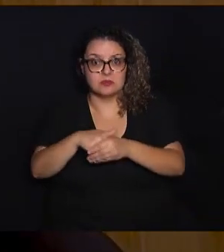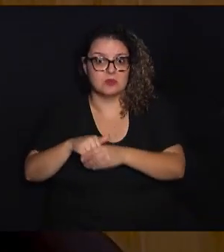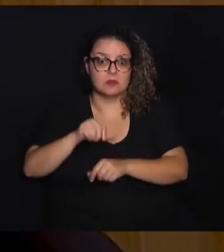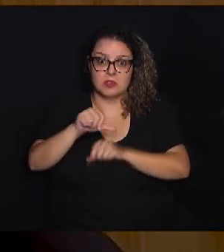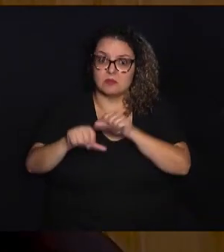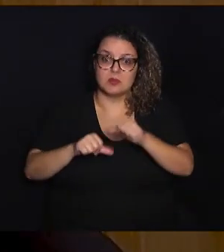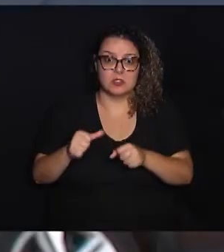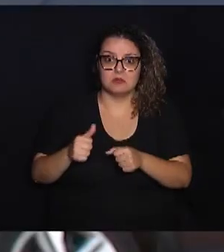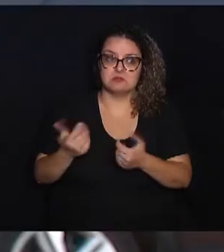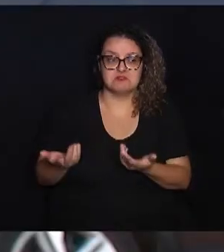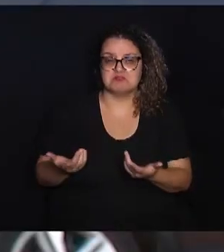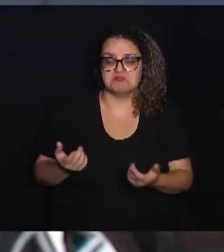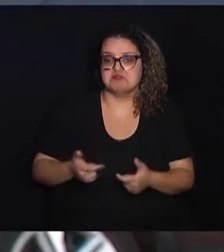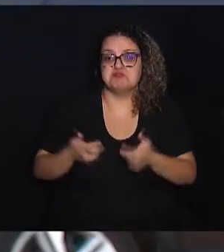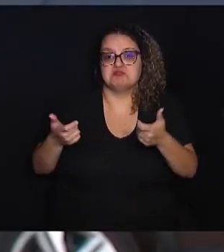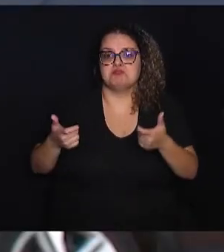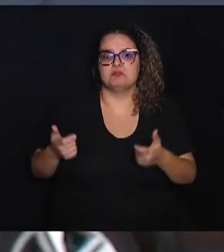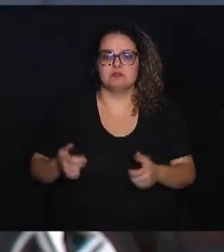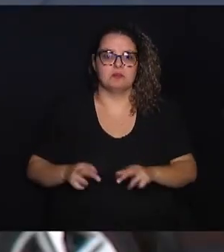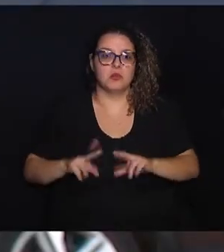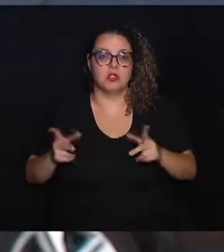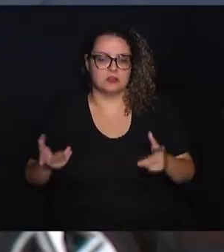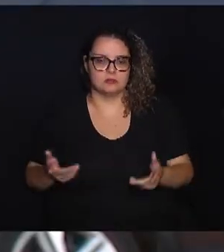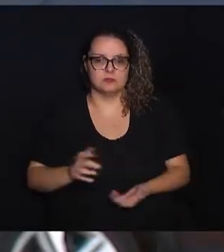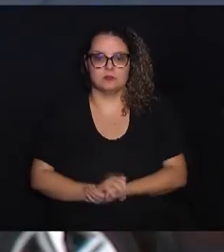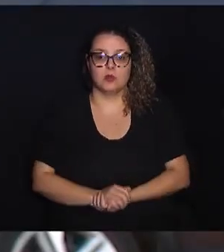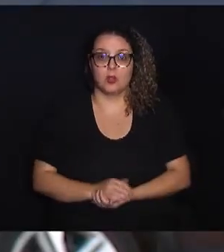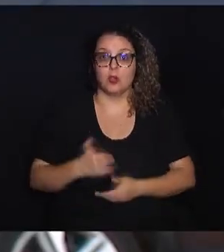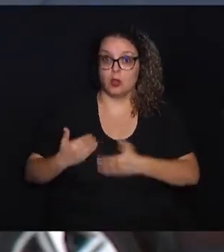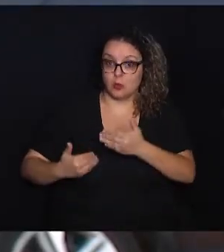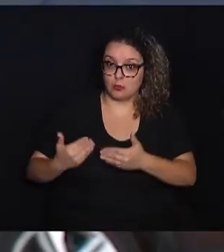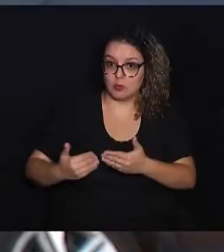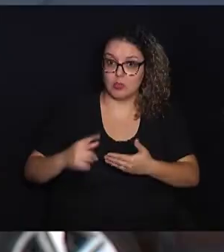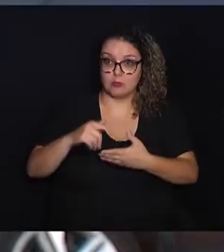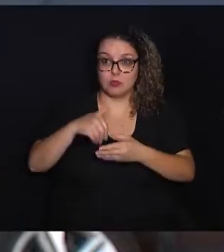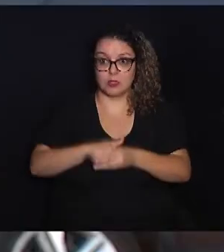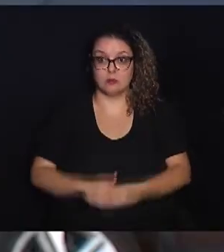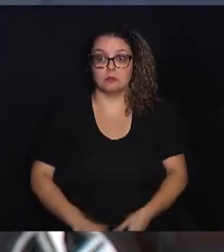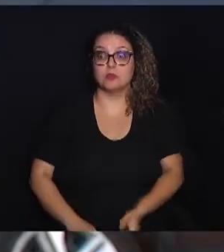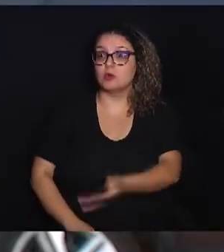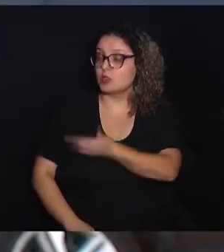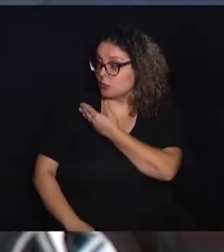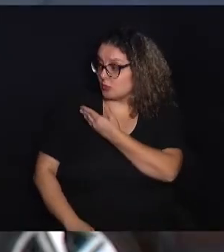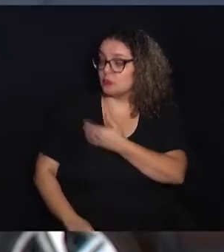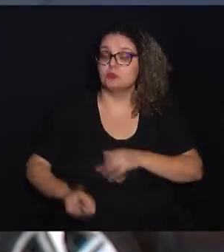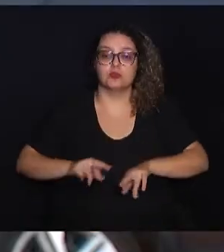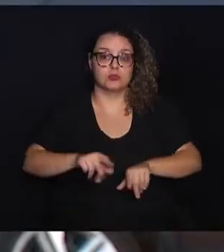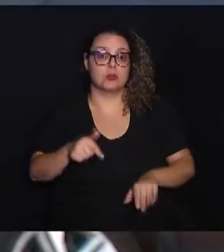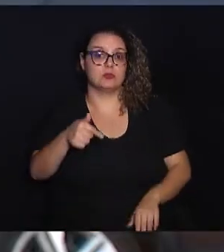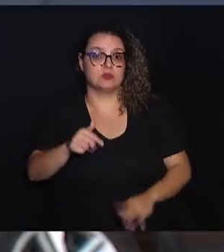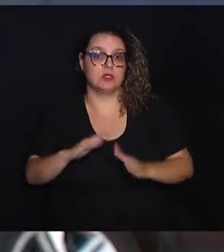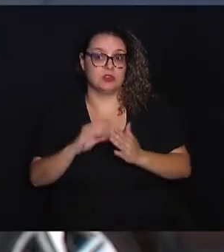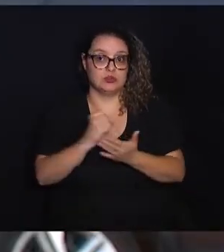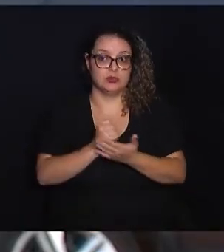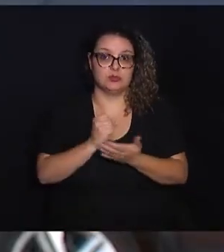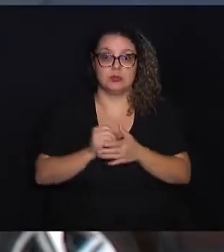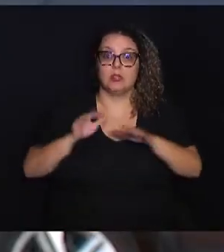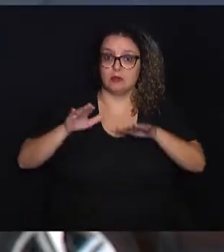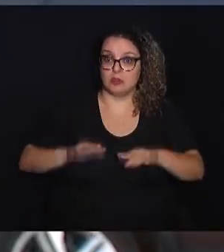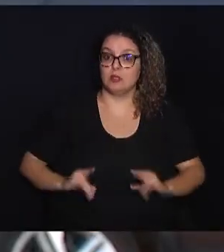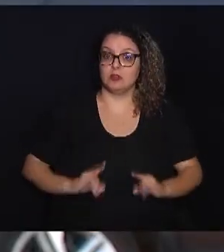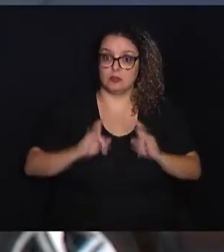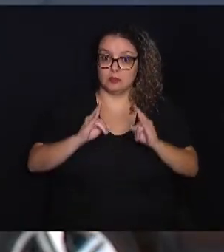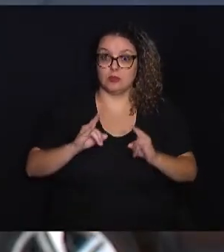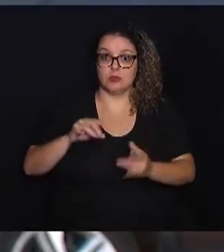forma substancial. O processo eleitoral, que começa aqui, em um dos 7 cartórios instalados neste prédio